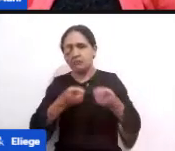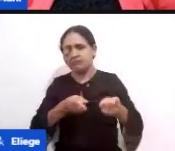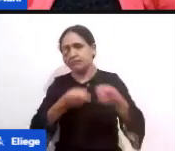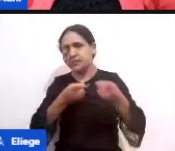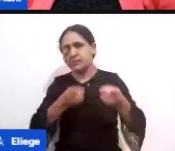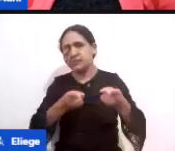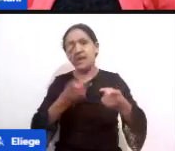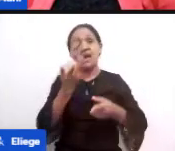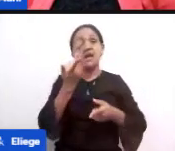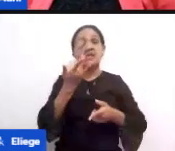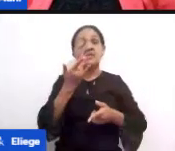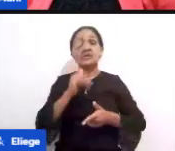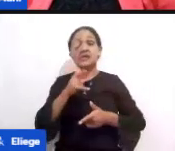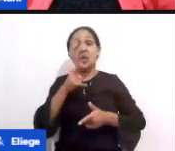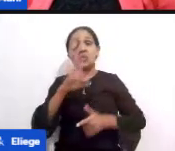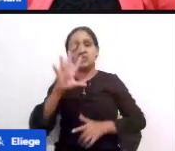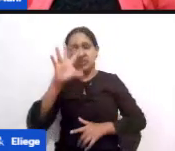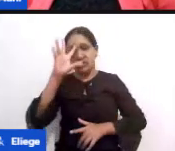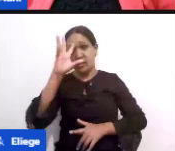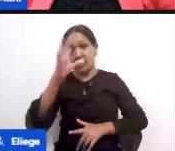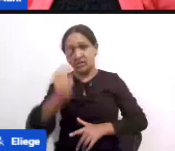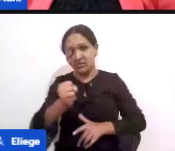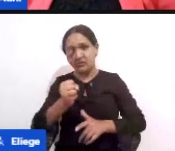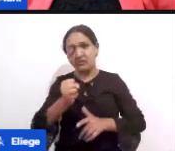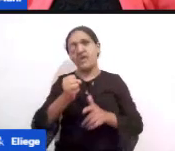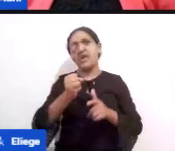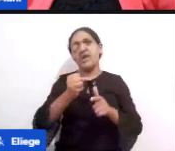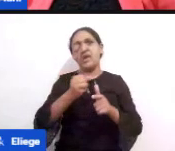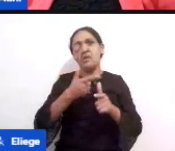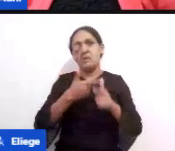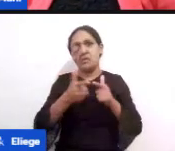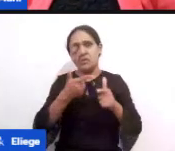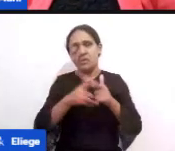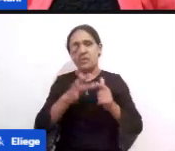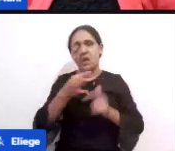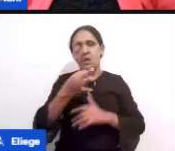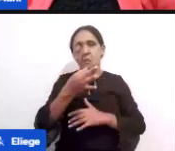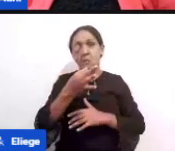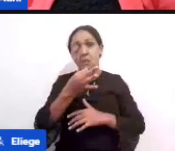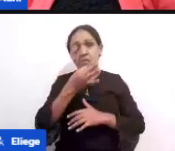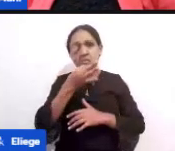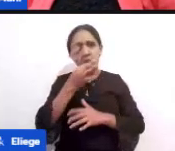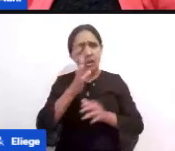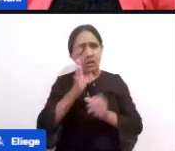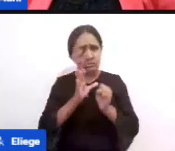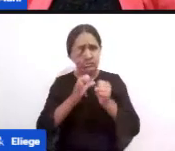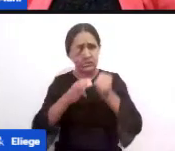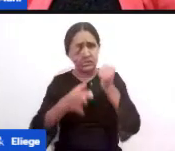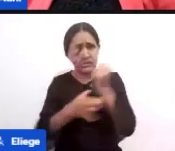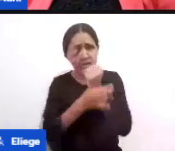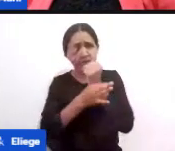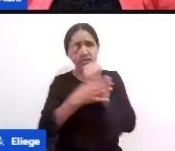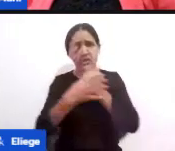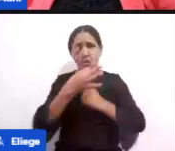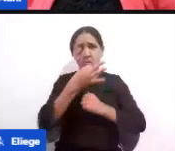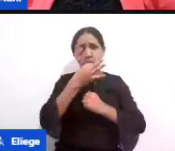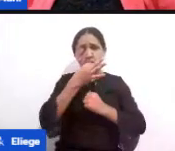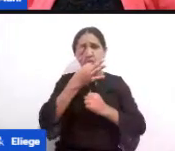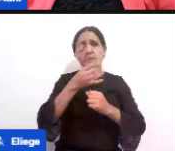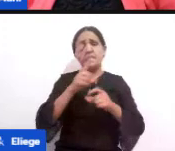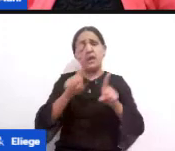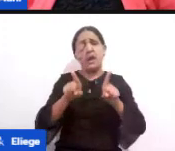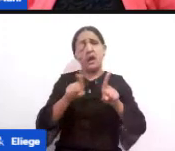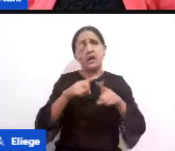as decisões, a opinarem, a defender as suas posições, a pensar